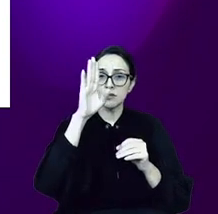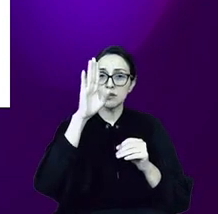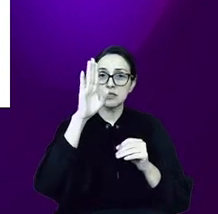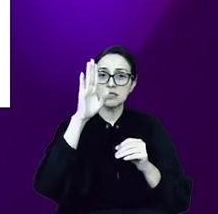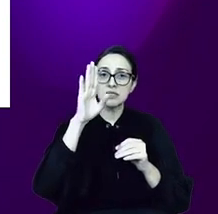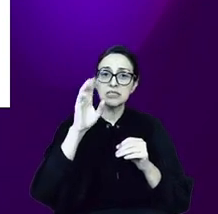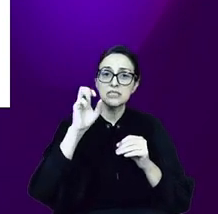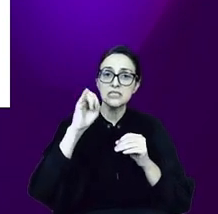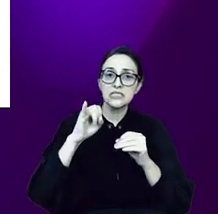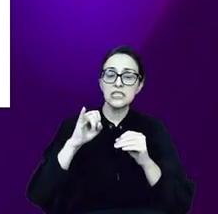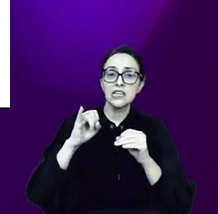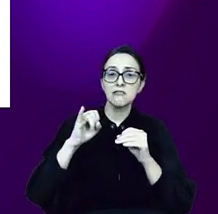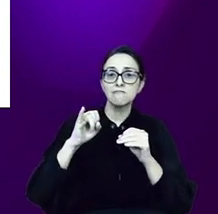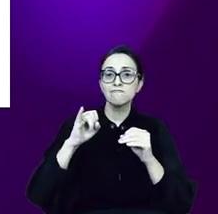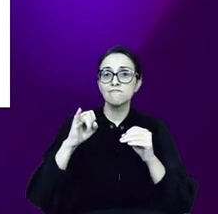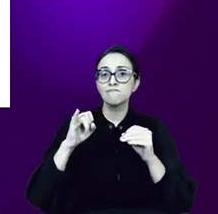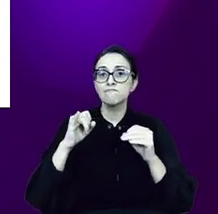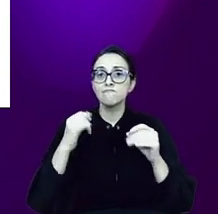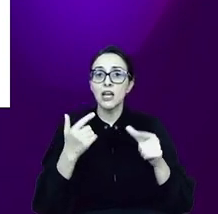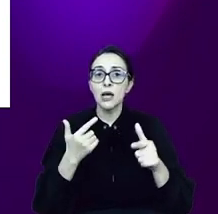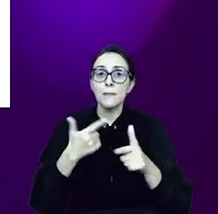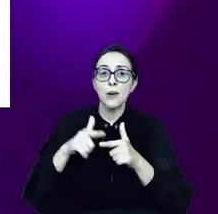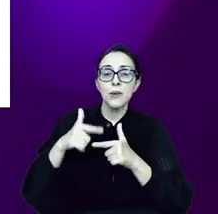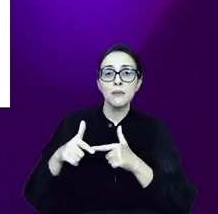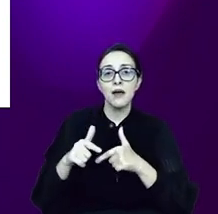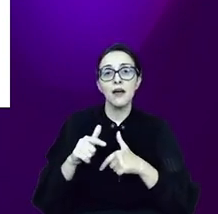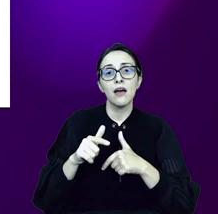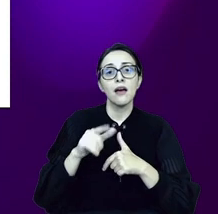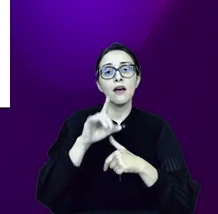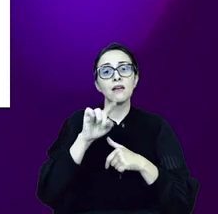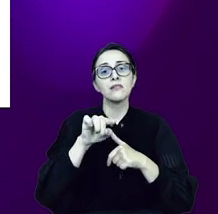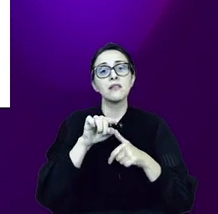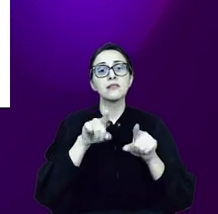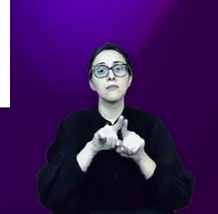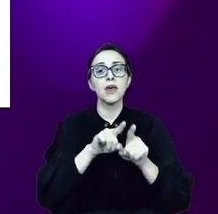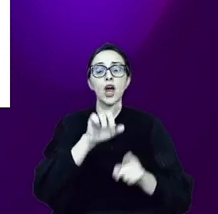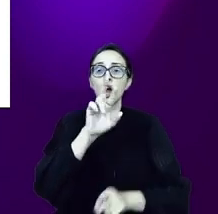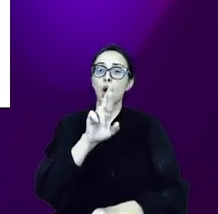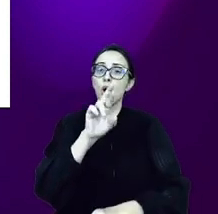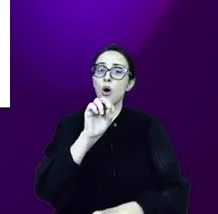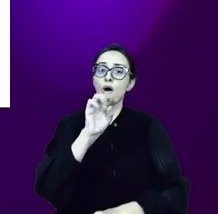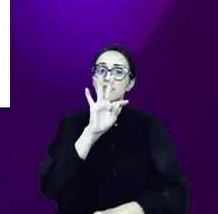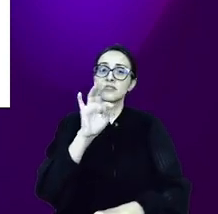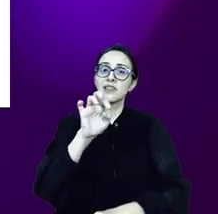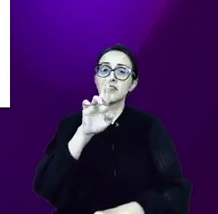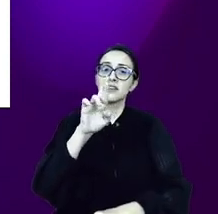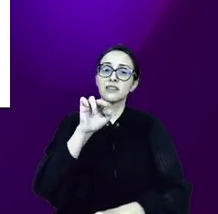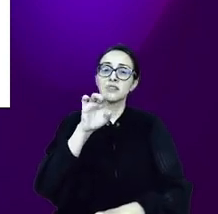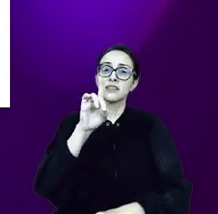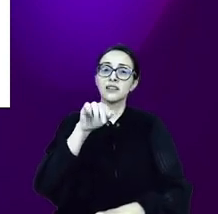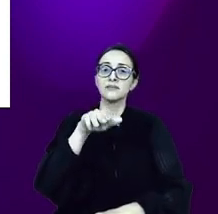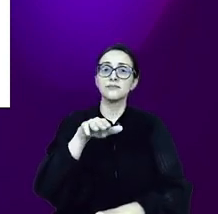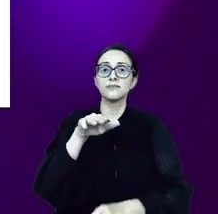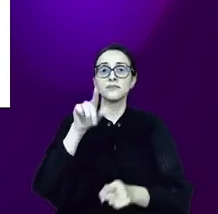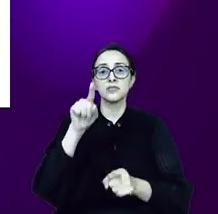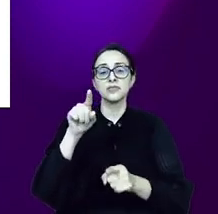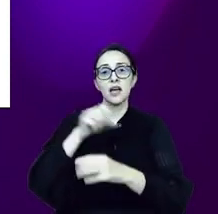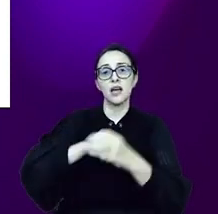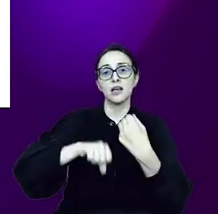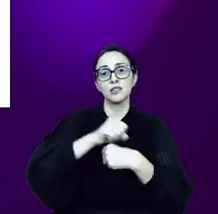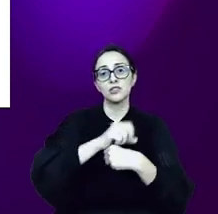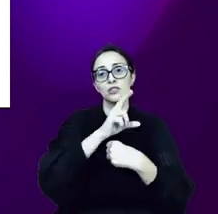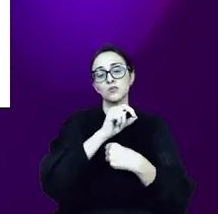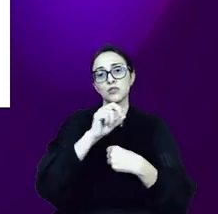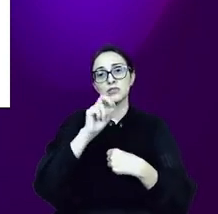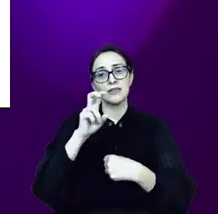lesões difusas, né? O score de Rotterdam, uma proposta do professor Andreas Maass, de 2005, também uma